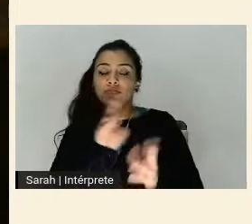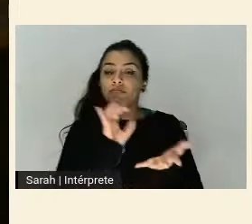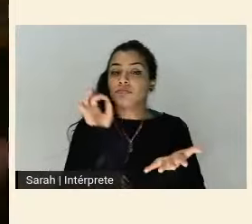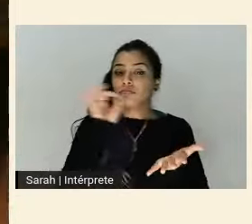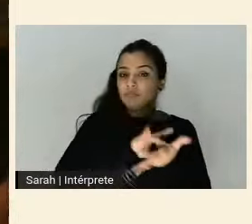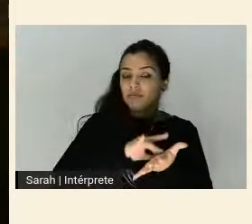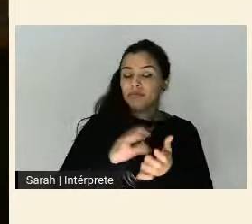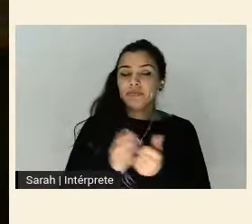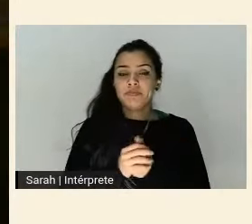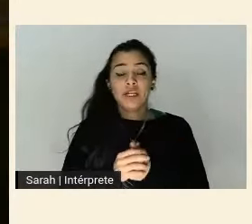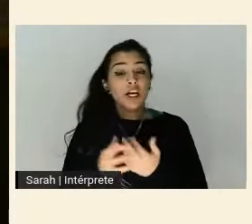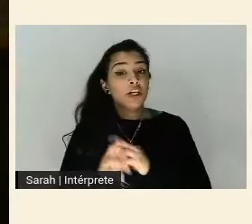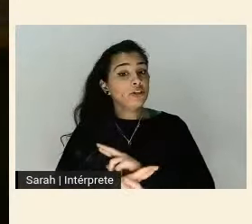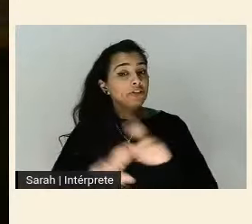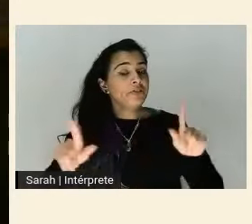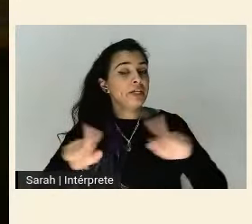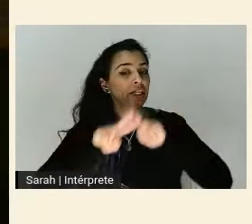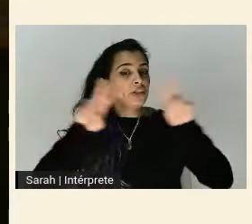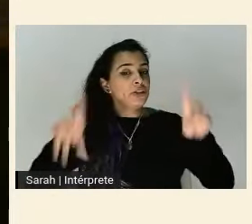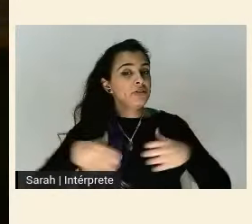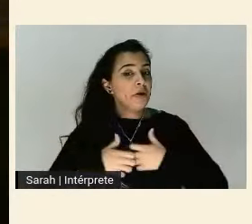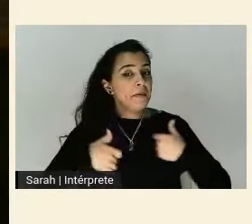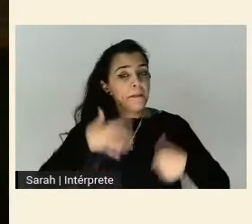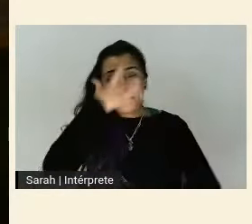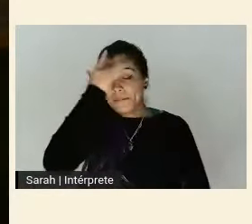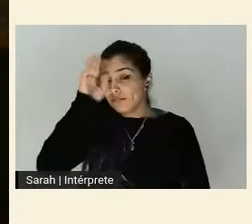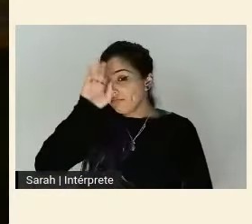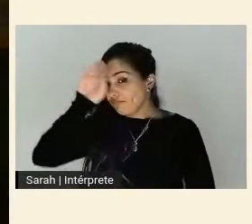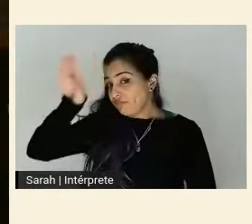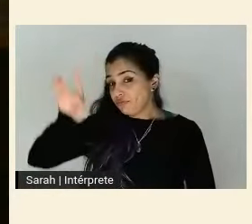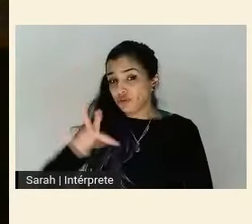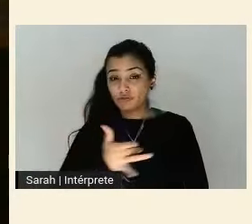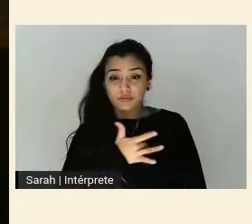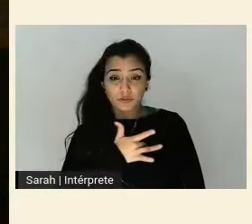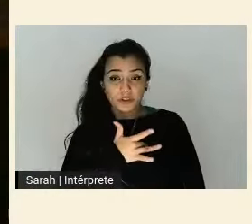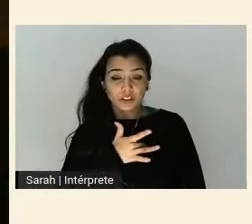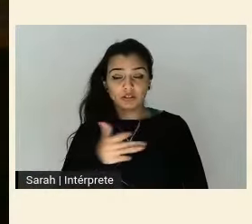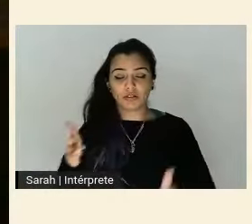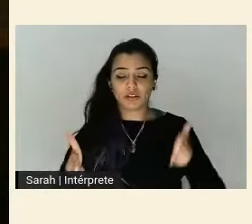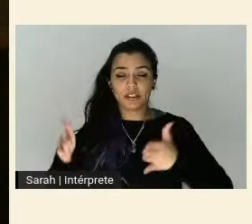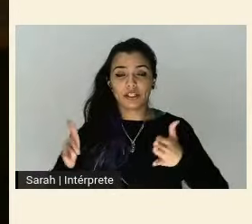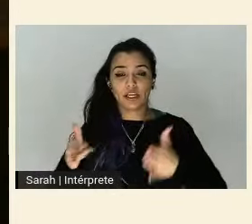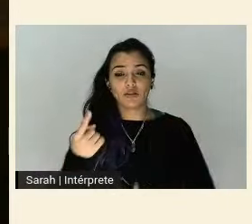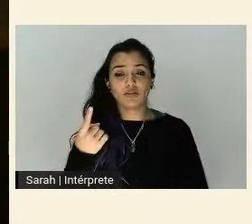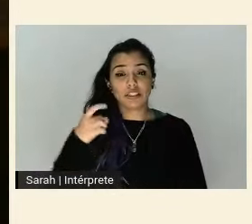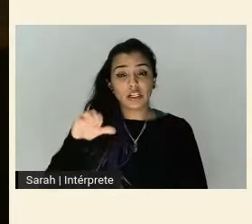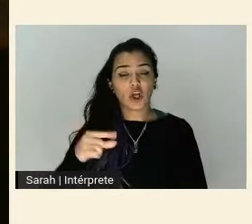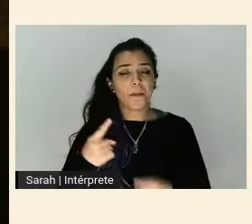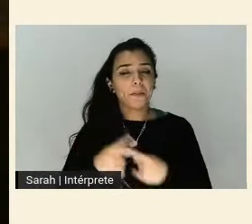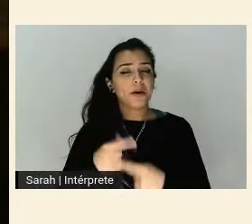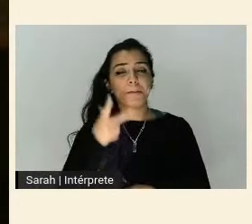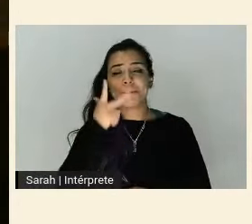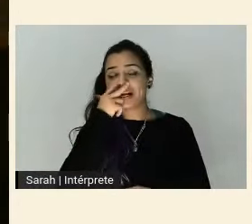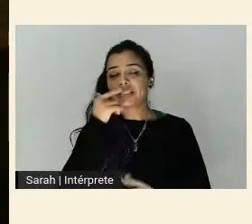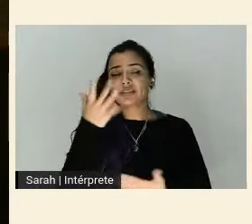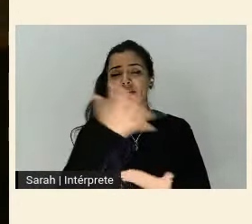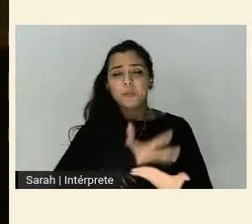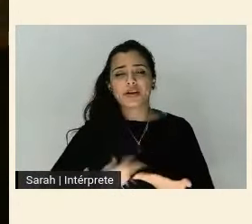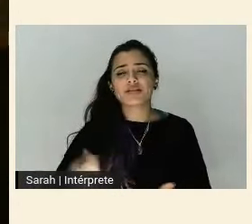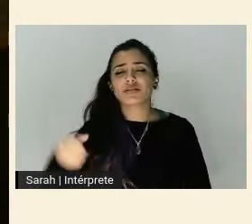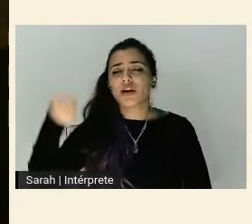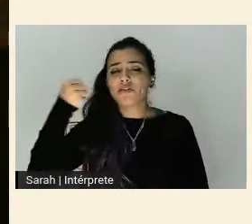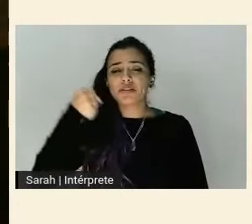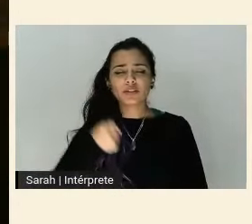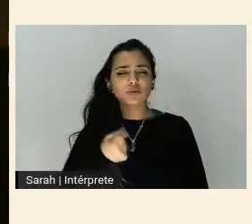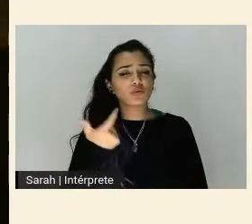do romantismo, lá do século XIX, em seu caminho, não há salvação, nenhuma dama, um ideal, mas a